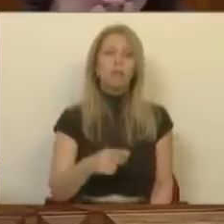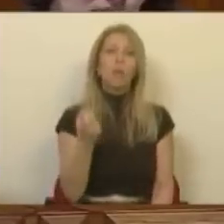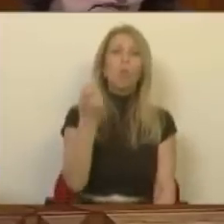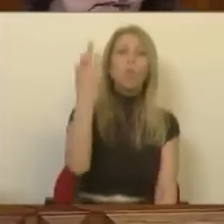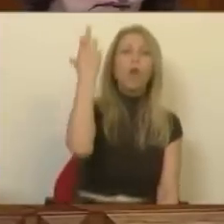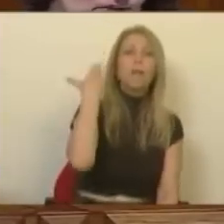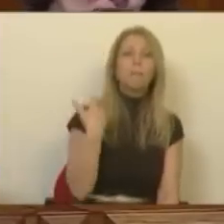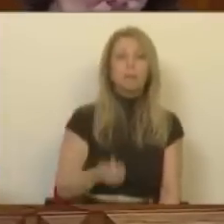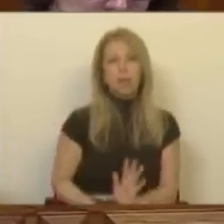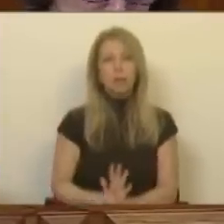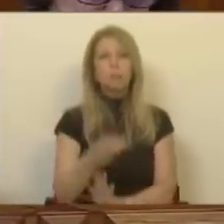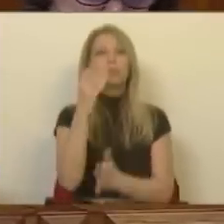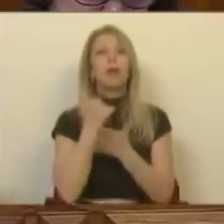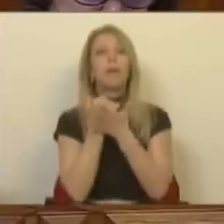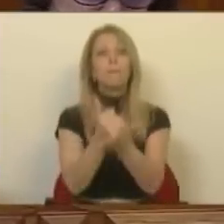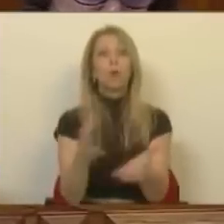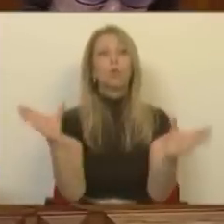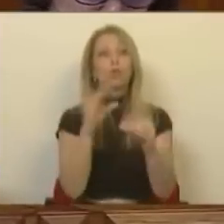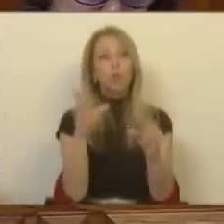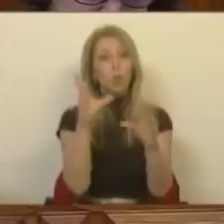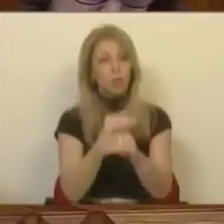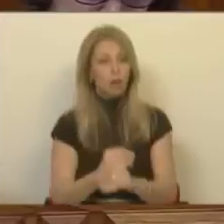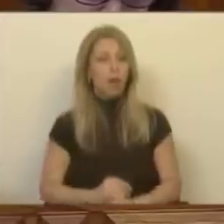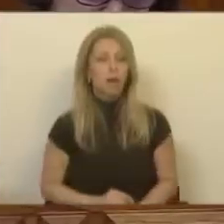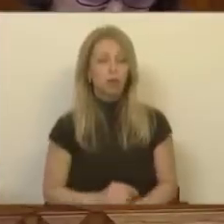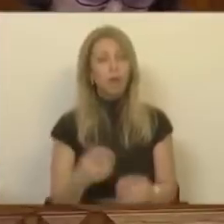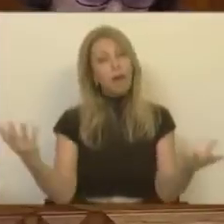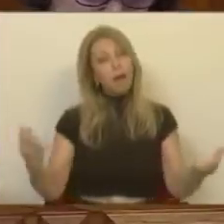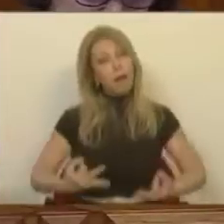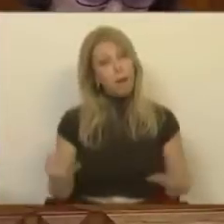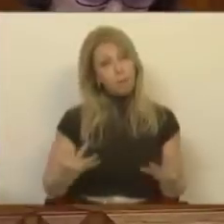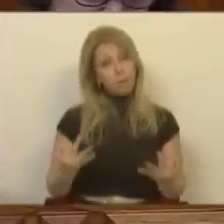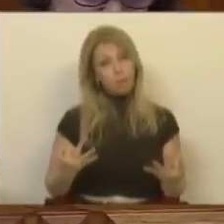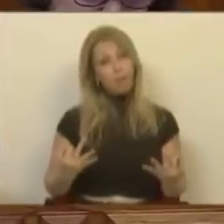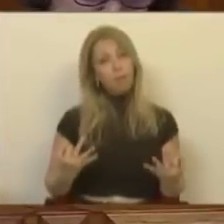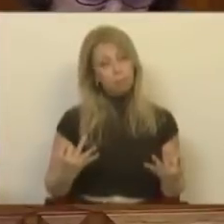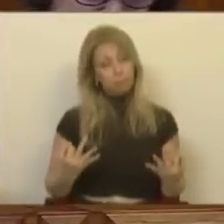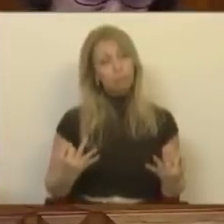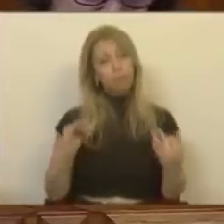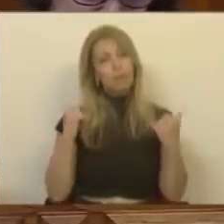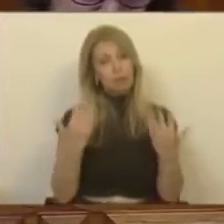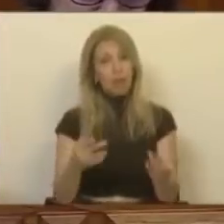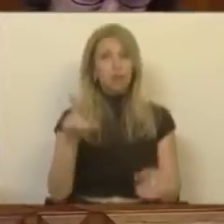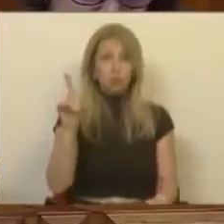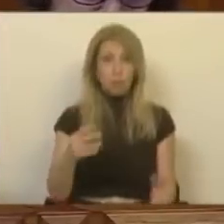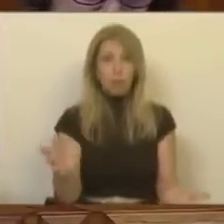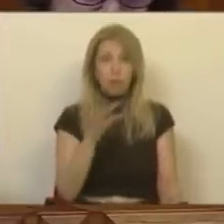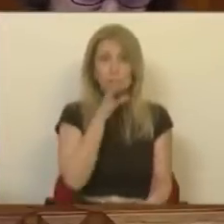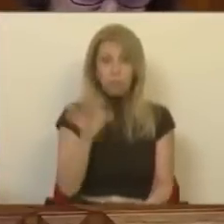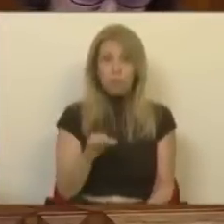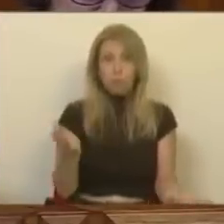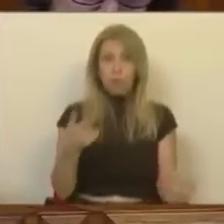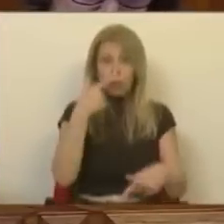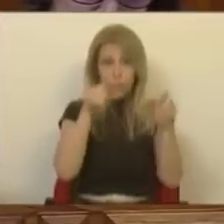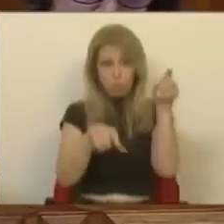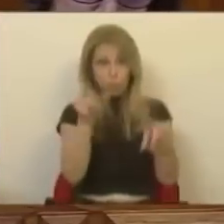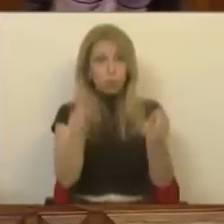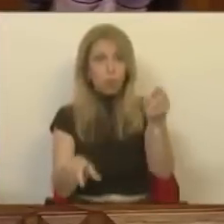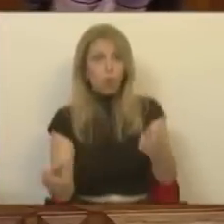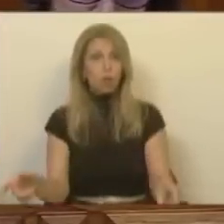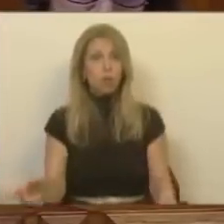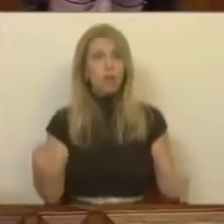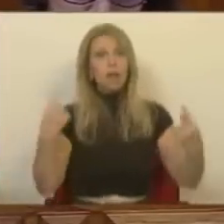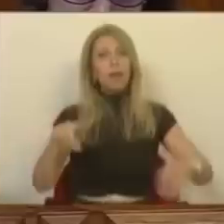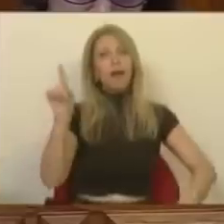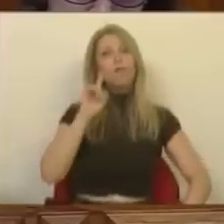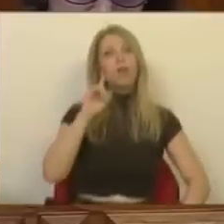um conjunto depois extraordinário que foram aliás atribuídos também a família a pessoas que tinham